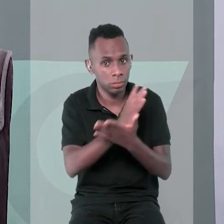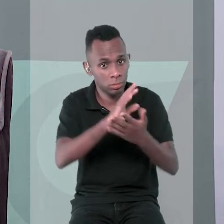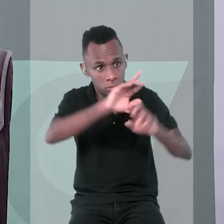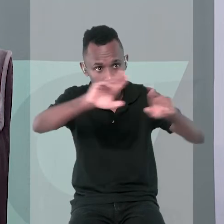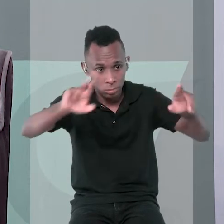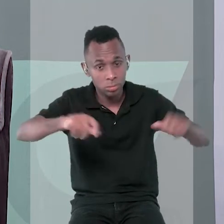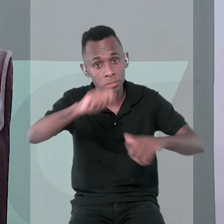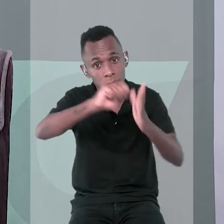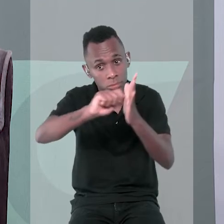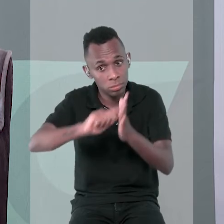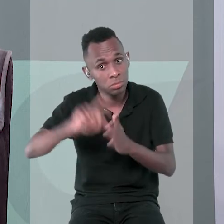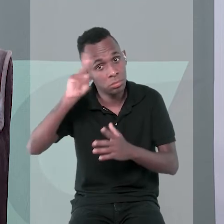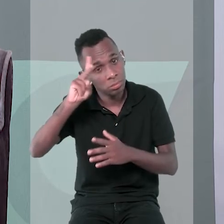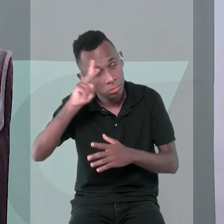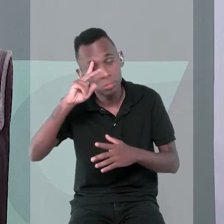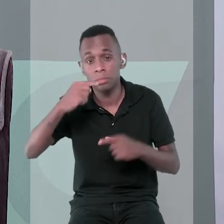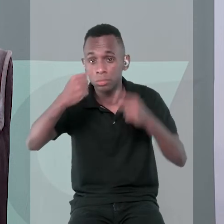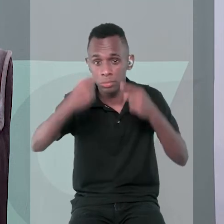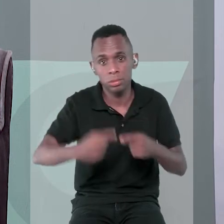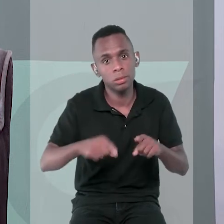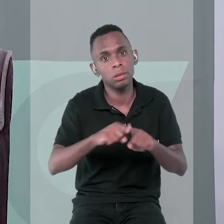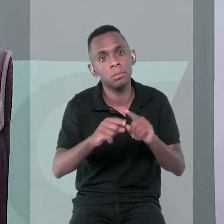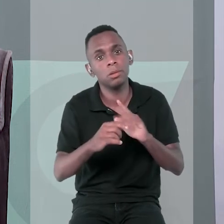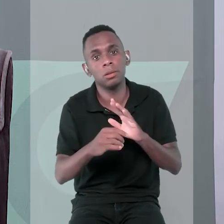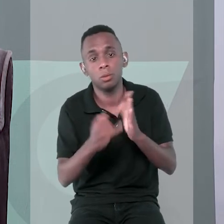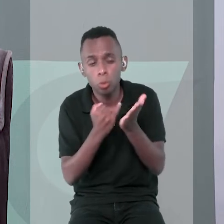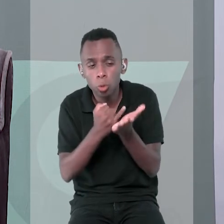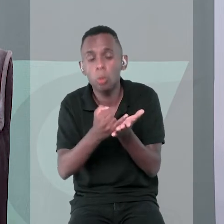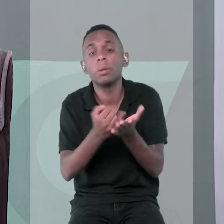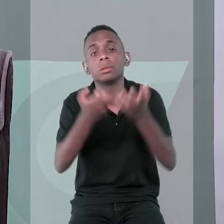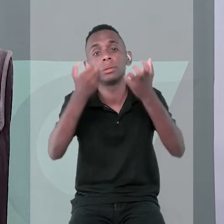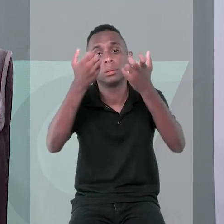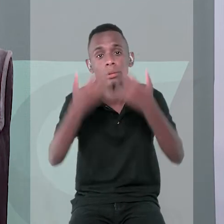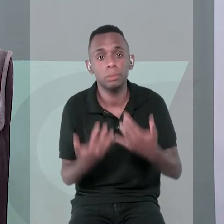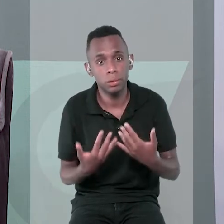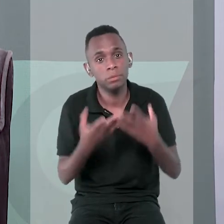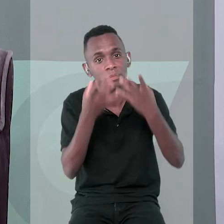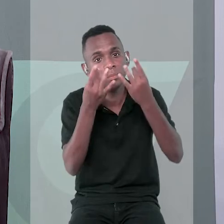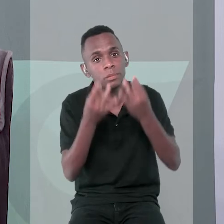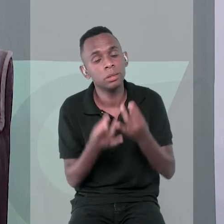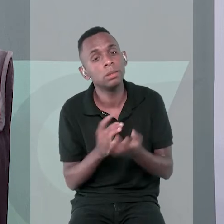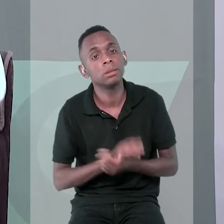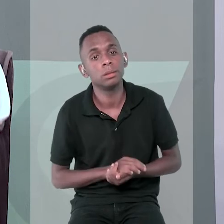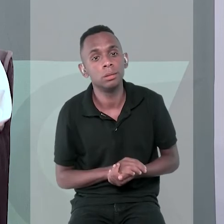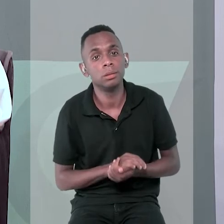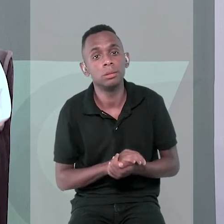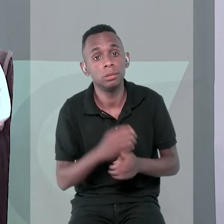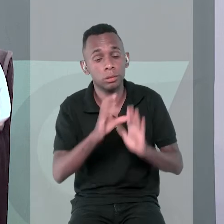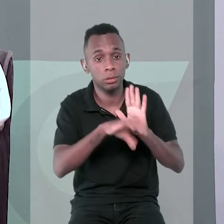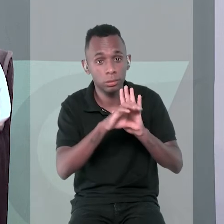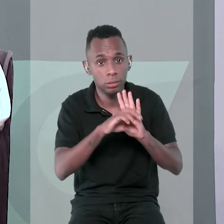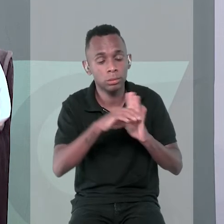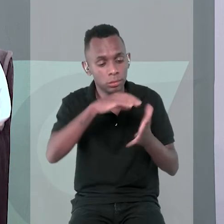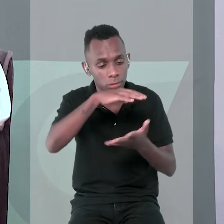né? Eu estava preparada para a briga, tanto é que eu fiz uma introdução bem assim, falei, vou explicar bonitinho lá na introdução. Que conceito